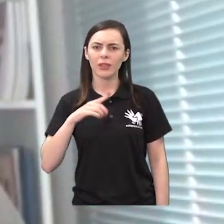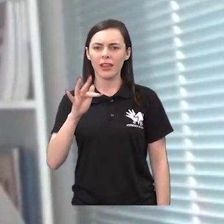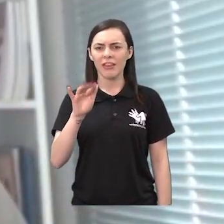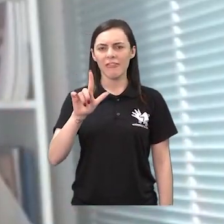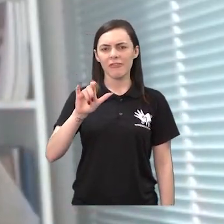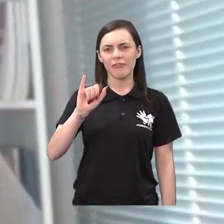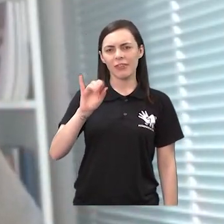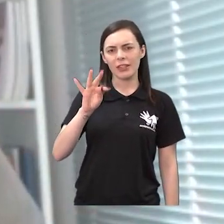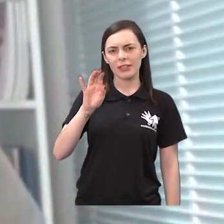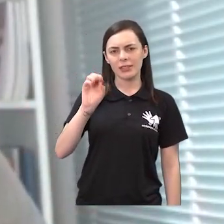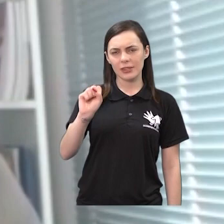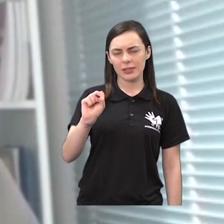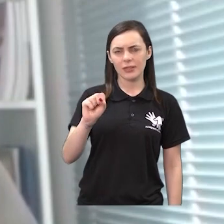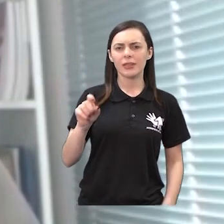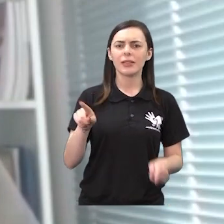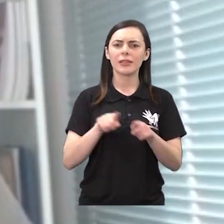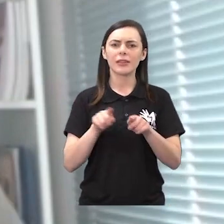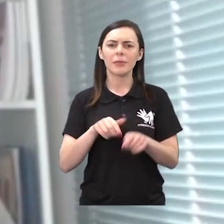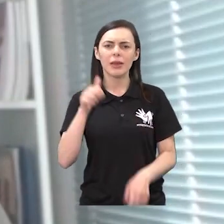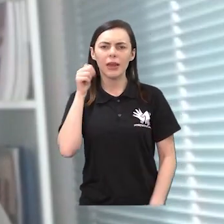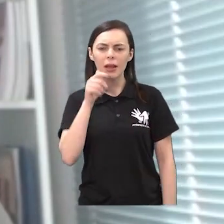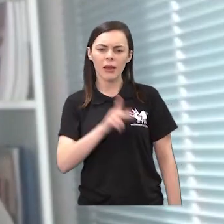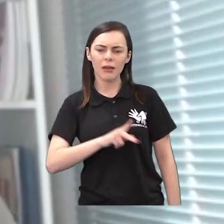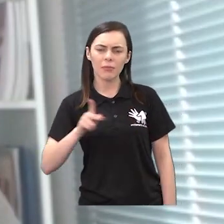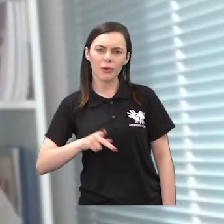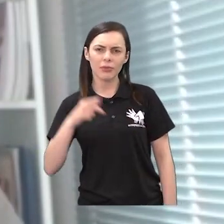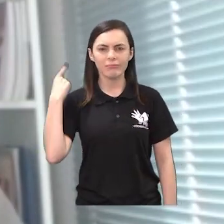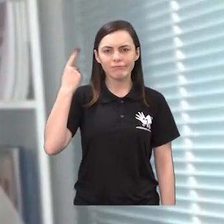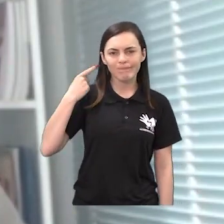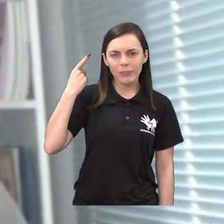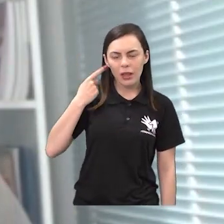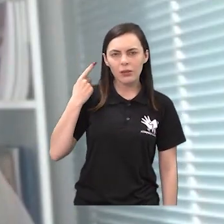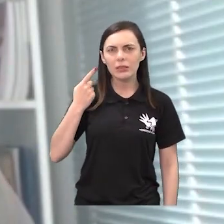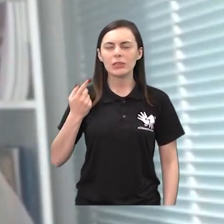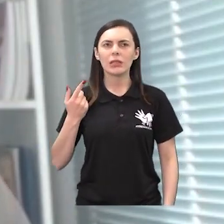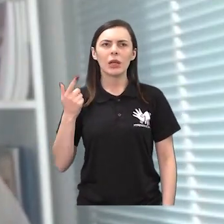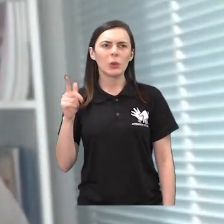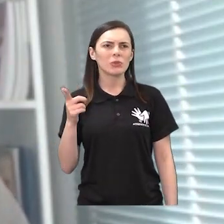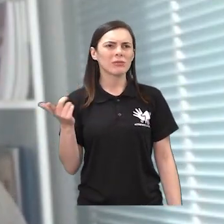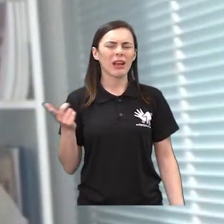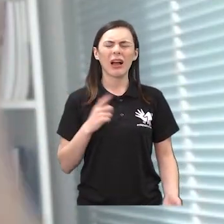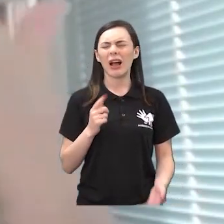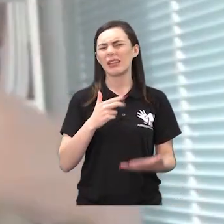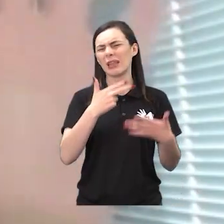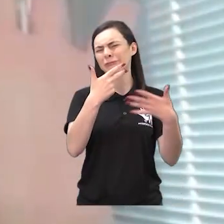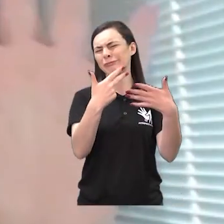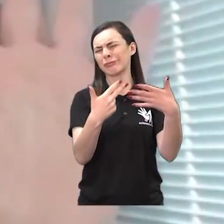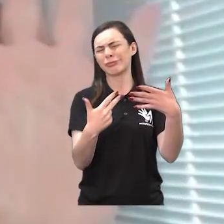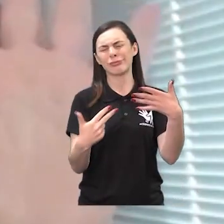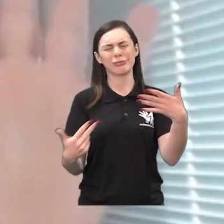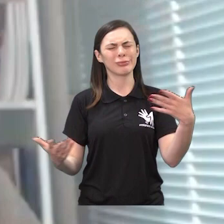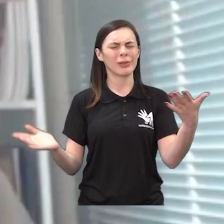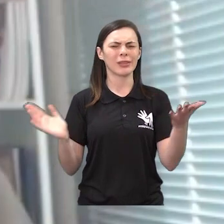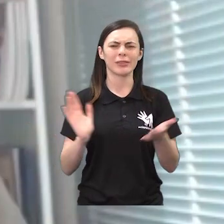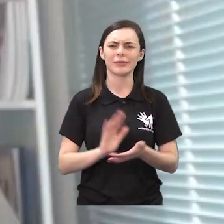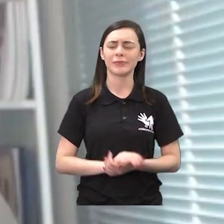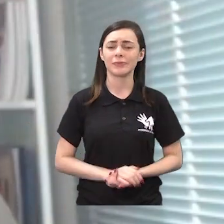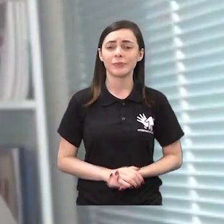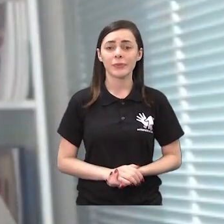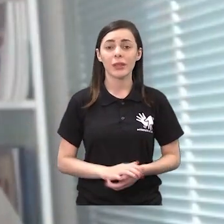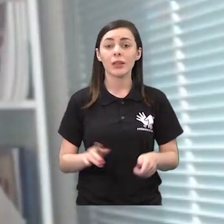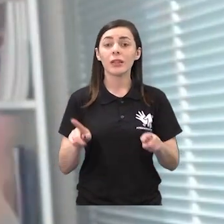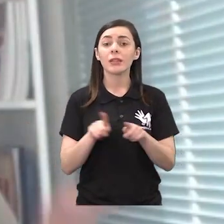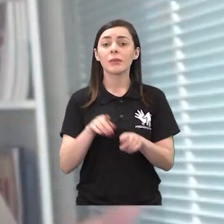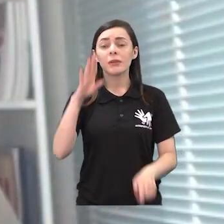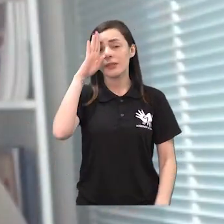do Flicts. A Professora Maluquinha, qual outra? Bom, entre outras